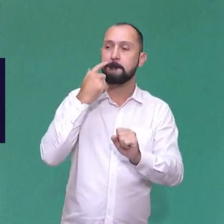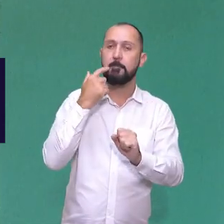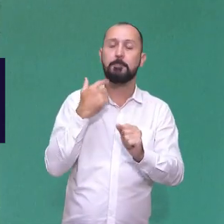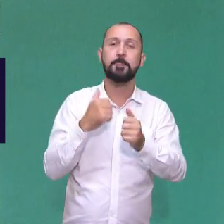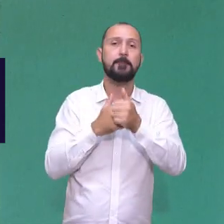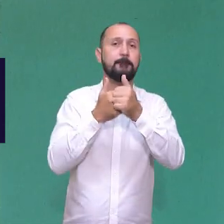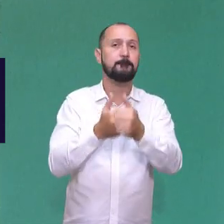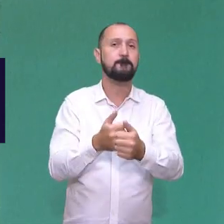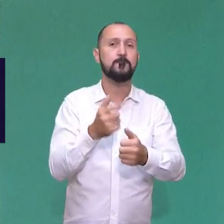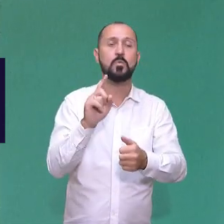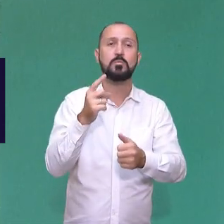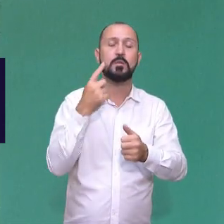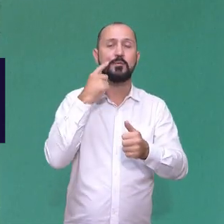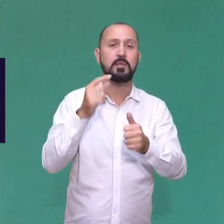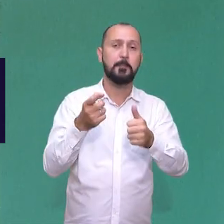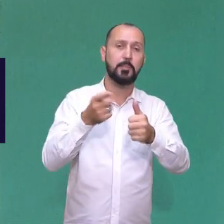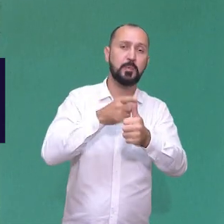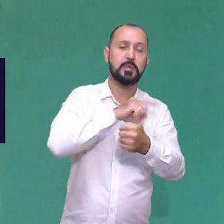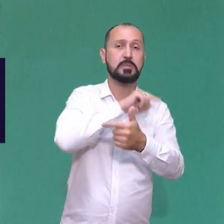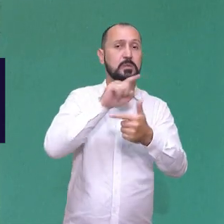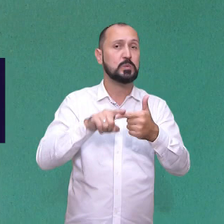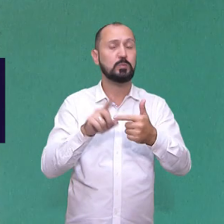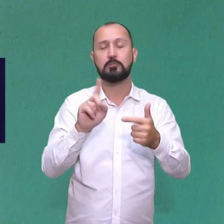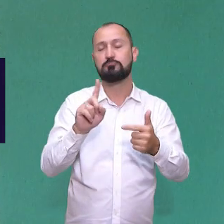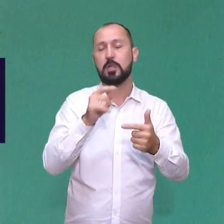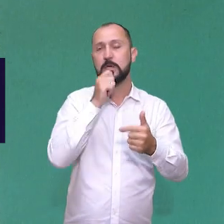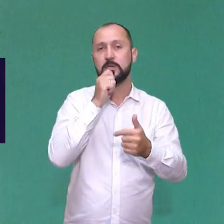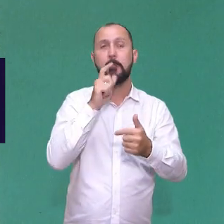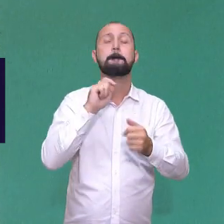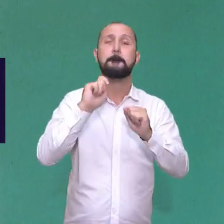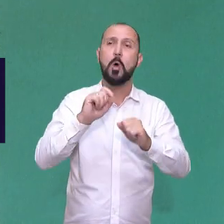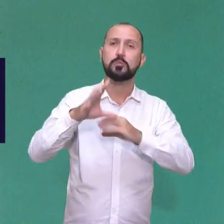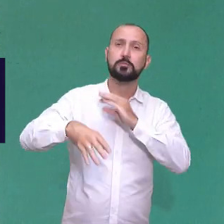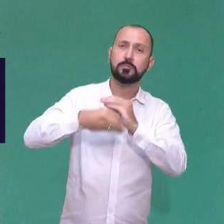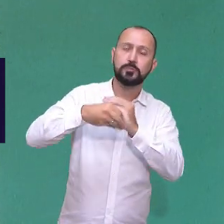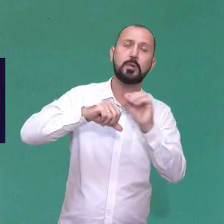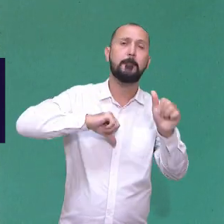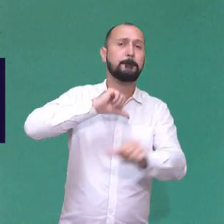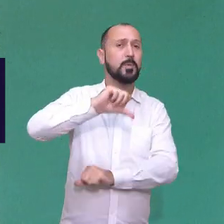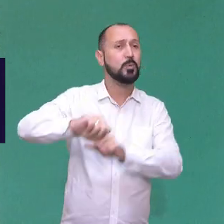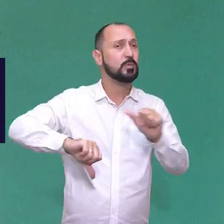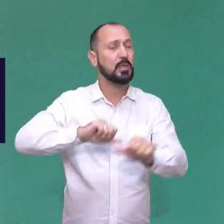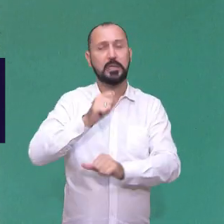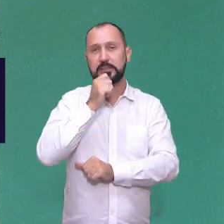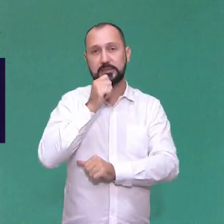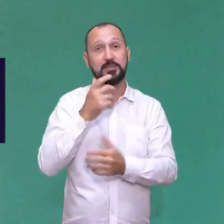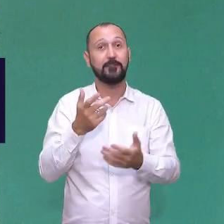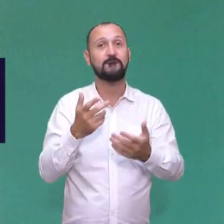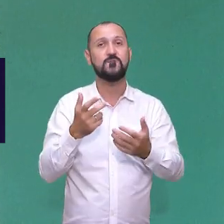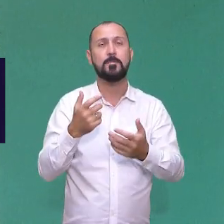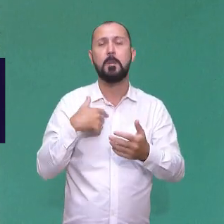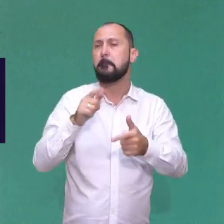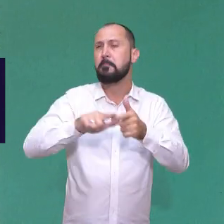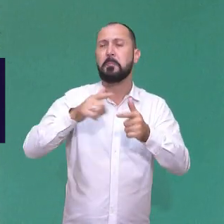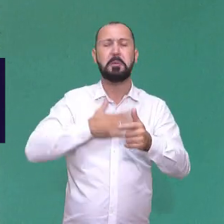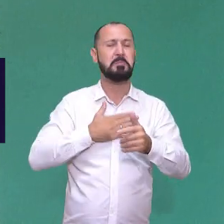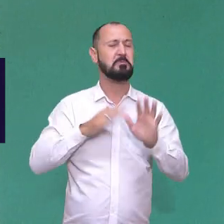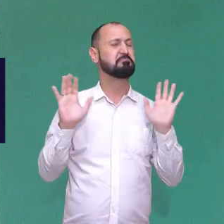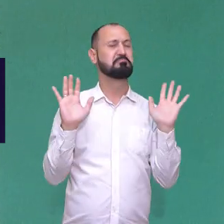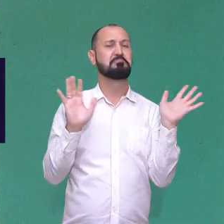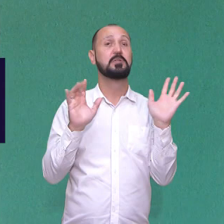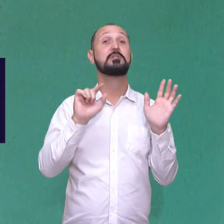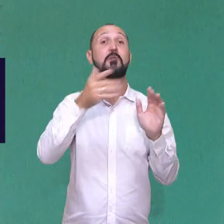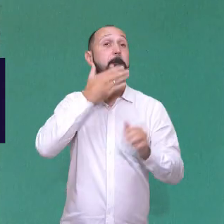acabado, ele pode ser inclusive, como ele não passou nem em primeira e em segunda, ele pode ser inclusive emendado, modificado,